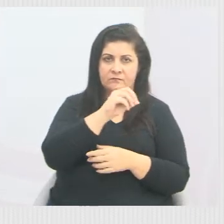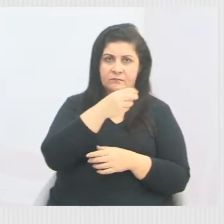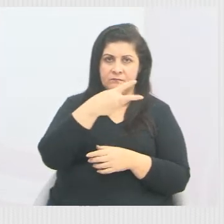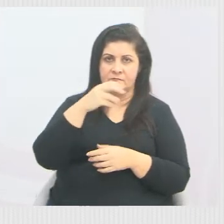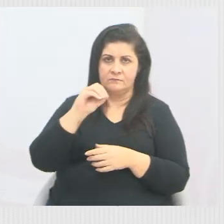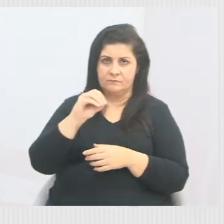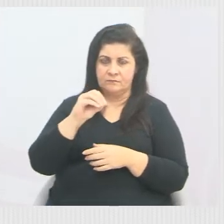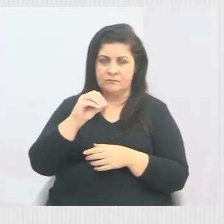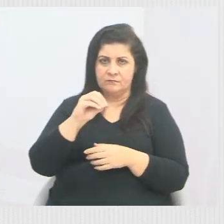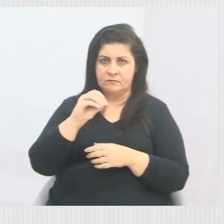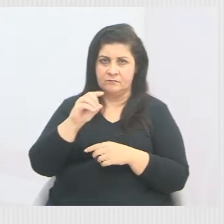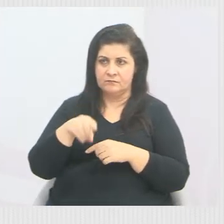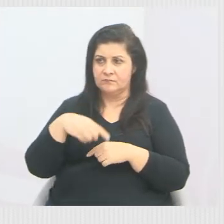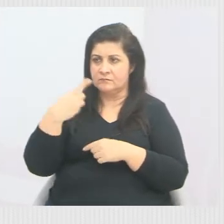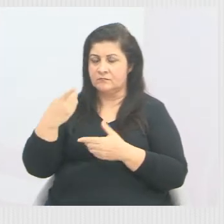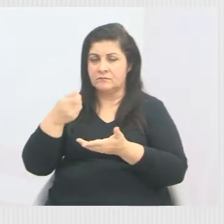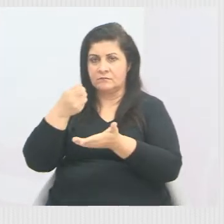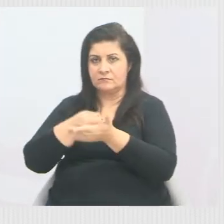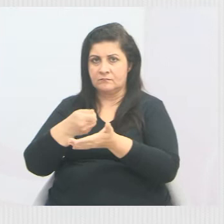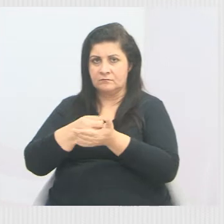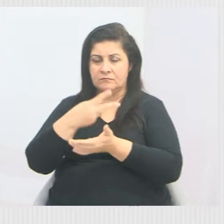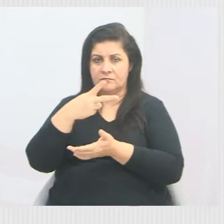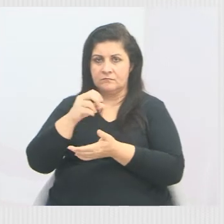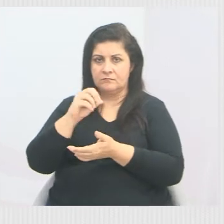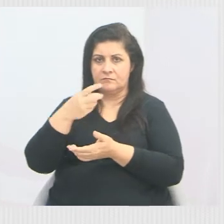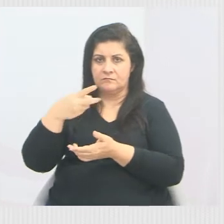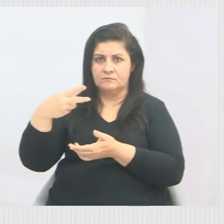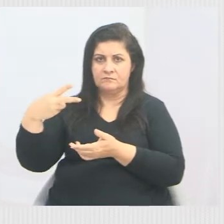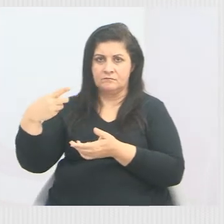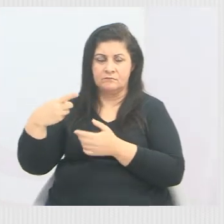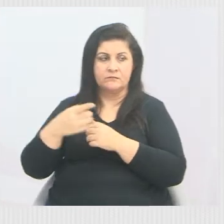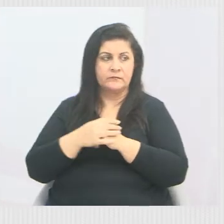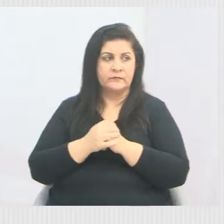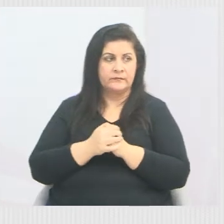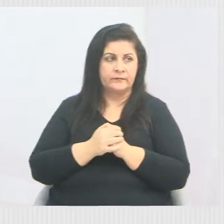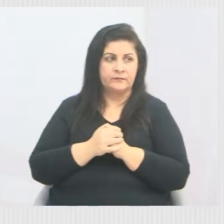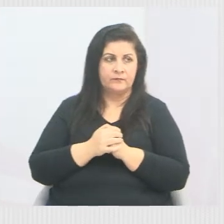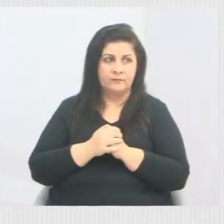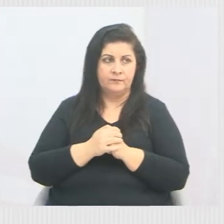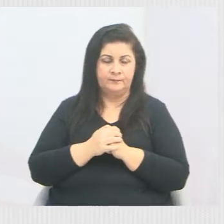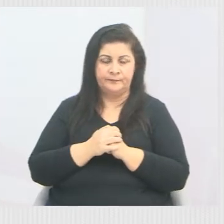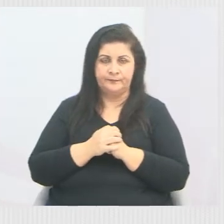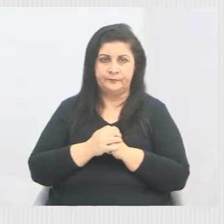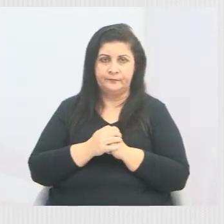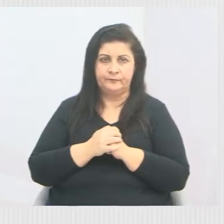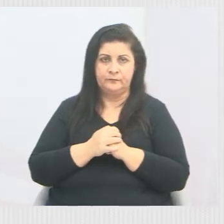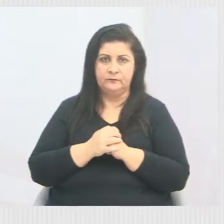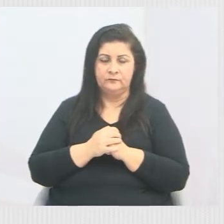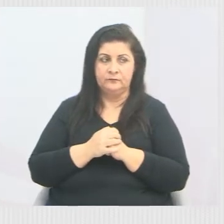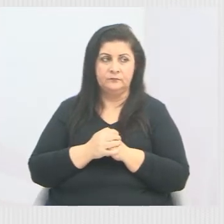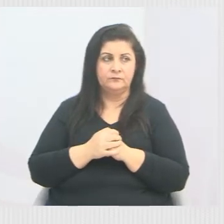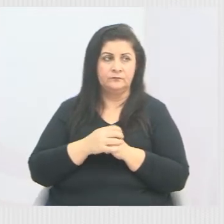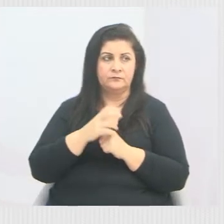2020, né, para 2021, de restos a pagar não processado,